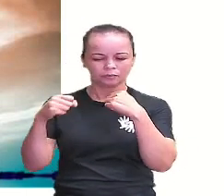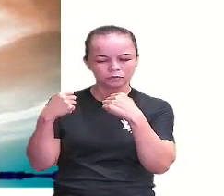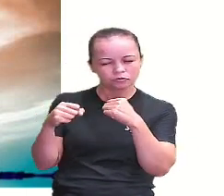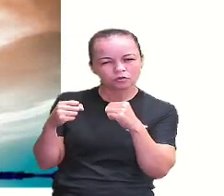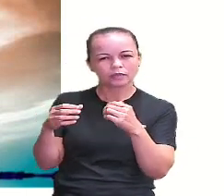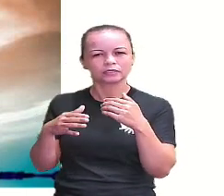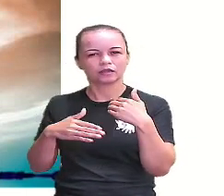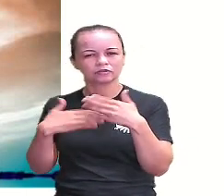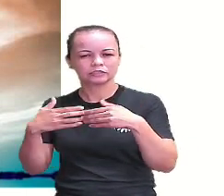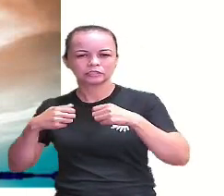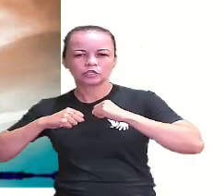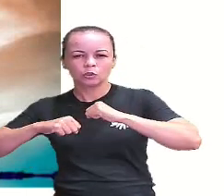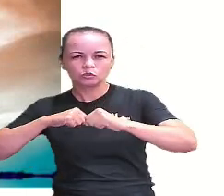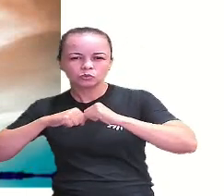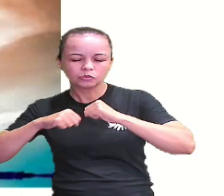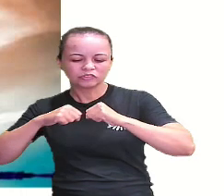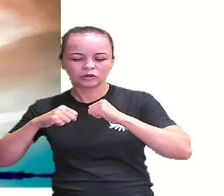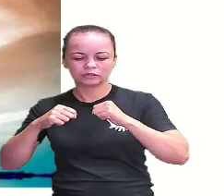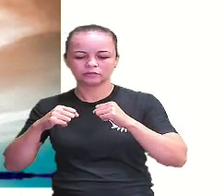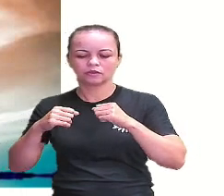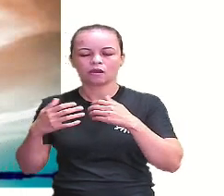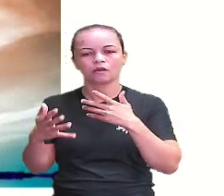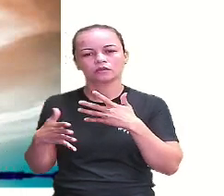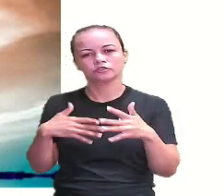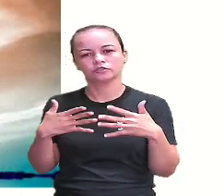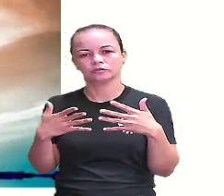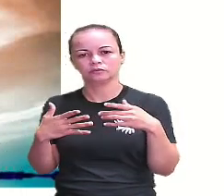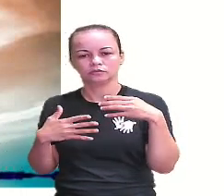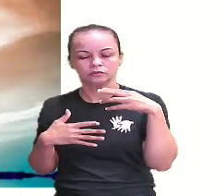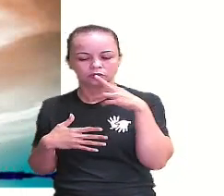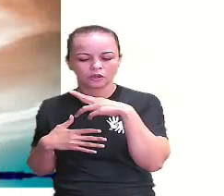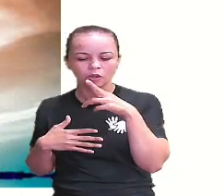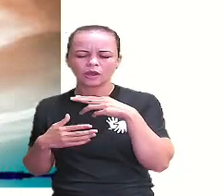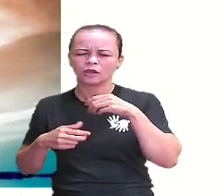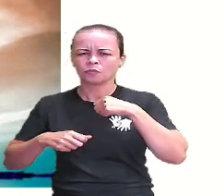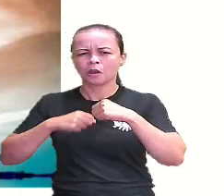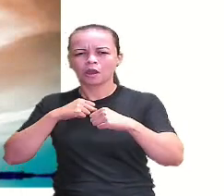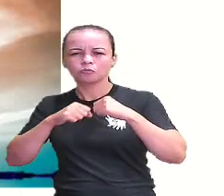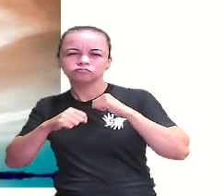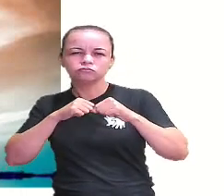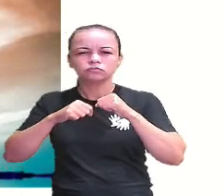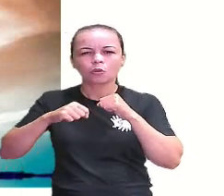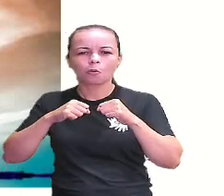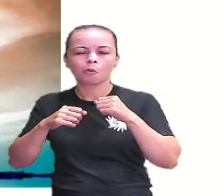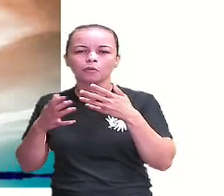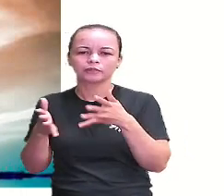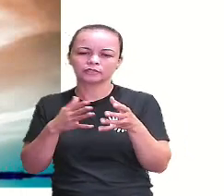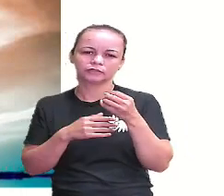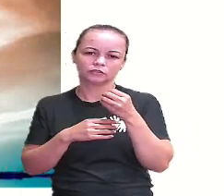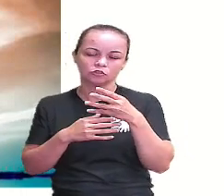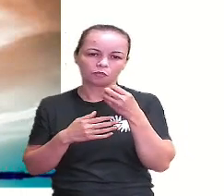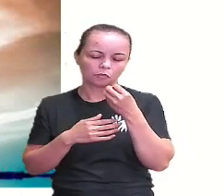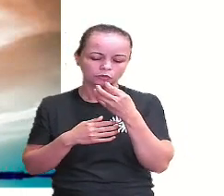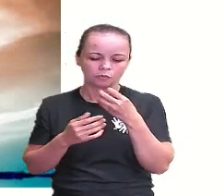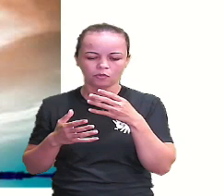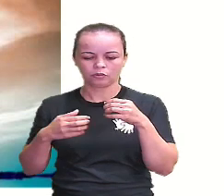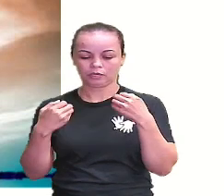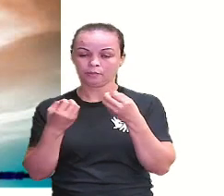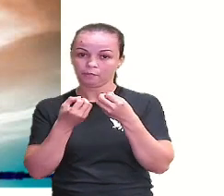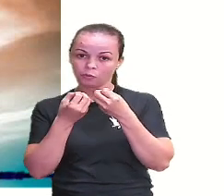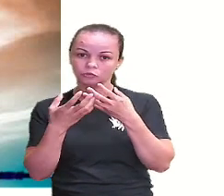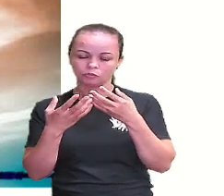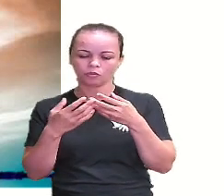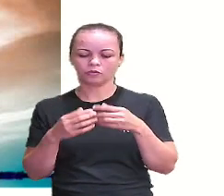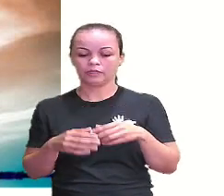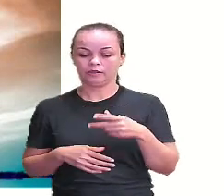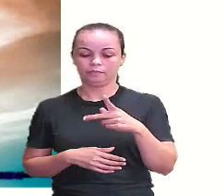de velocidade. Não é o fato de você fazer, mas uma corrida que geralmente faça o quê? Cobre muito dos teus músculos, tá?